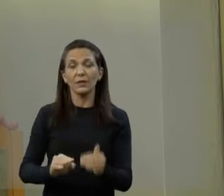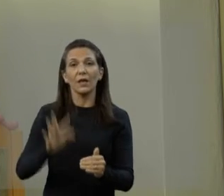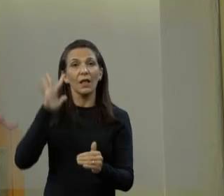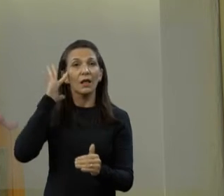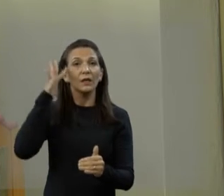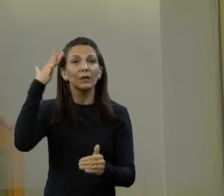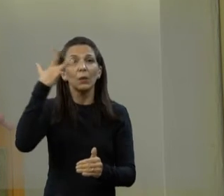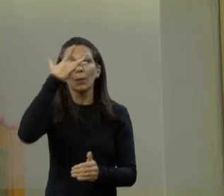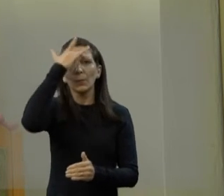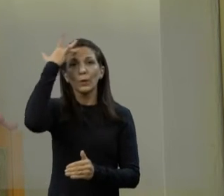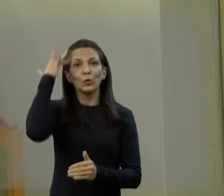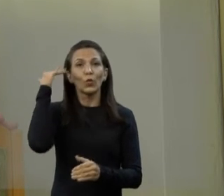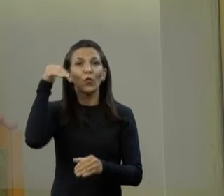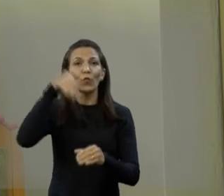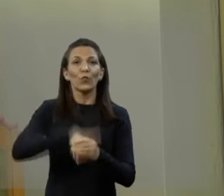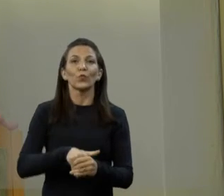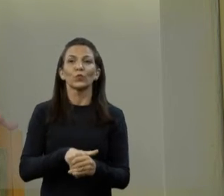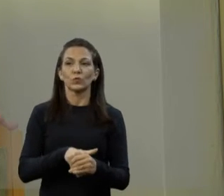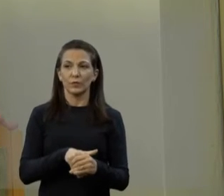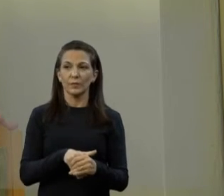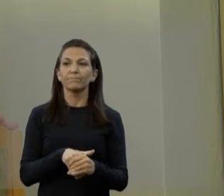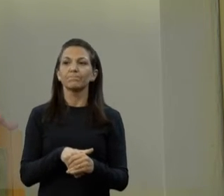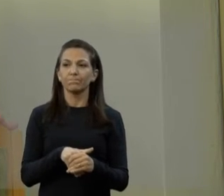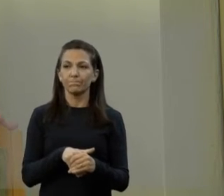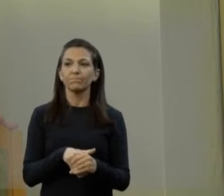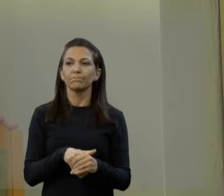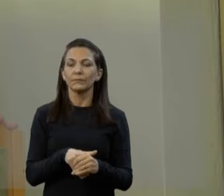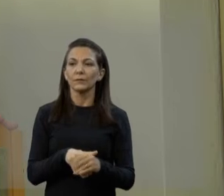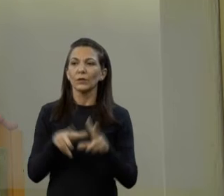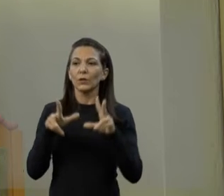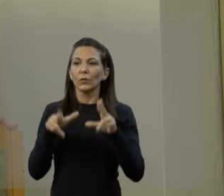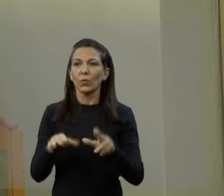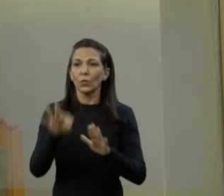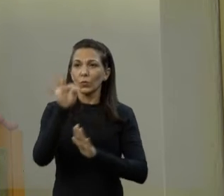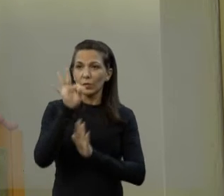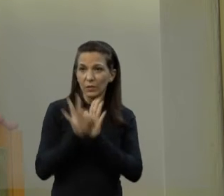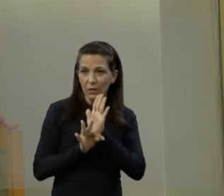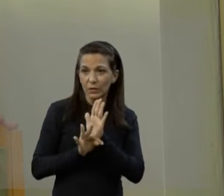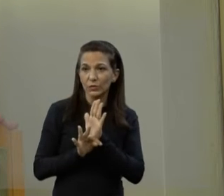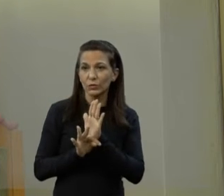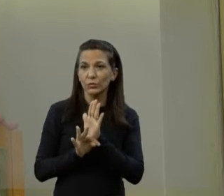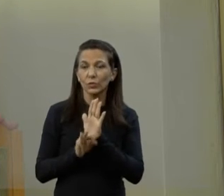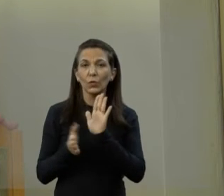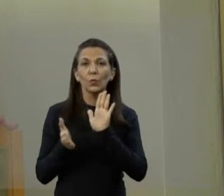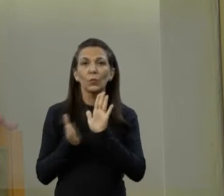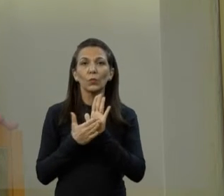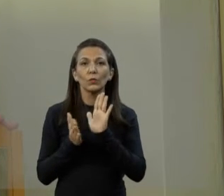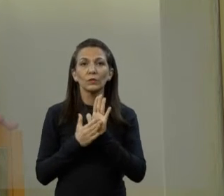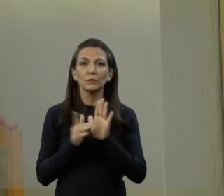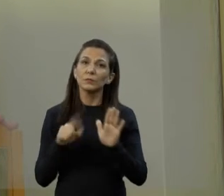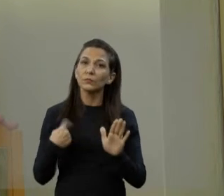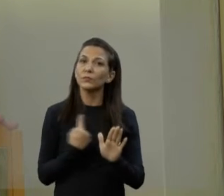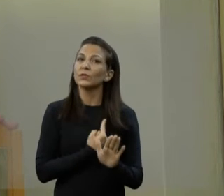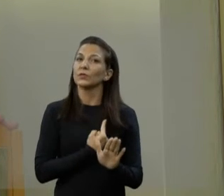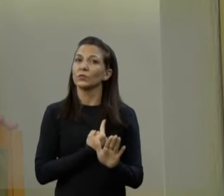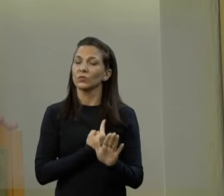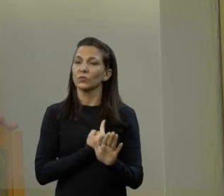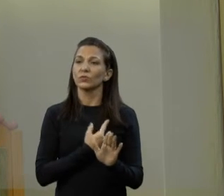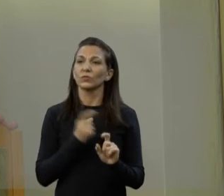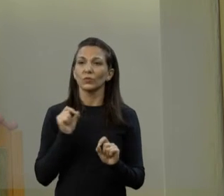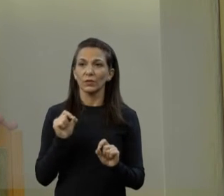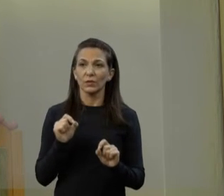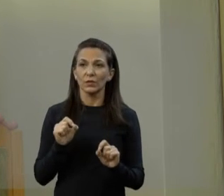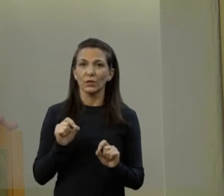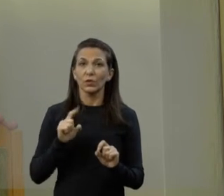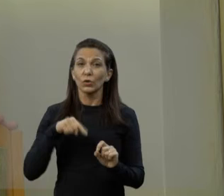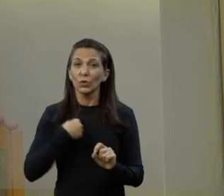decisão dessas pessoas e voltar no plano como ele está consolidado e como ele foi demonstrado para nós quando nós